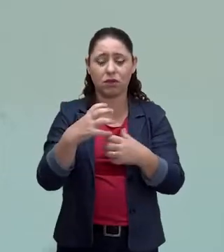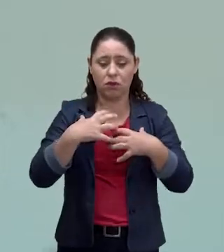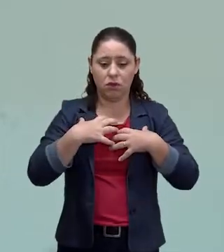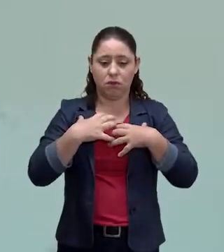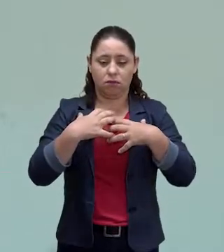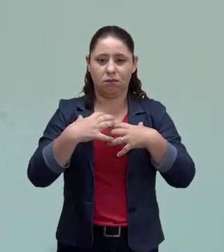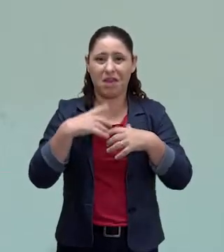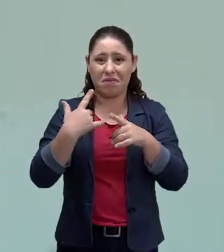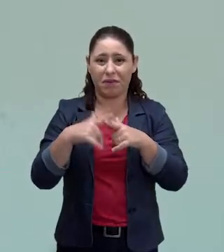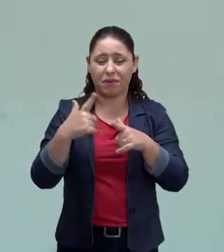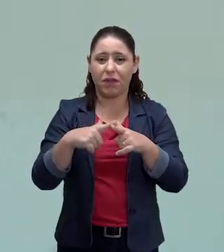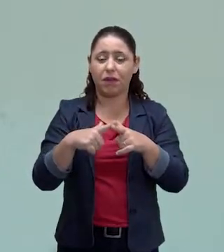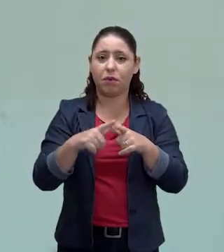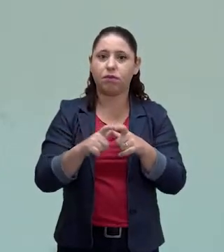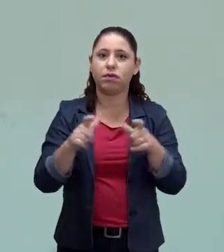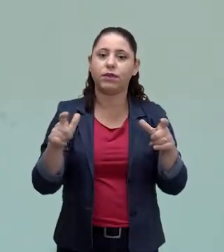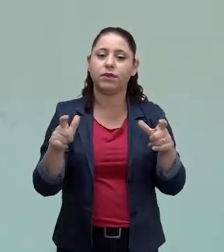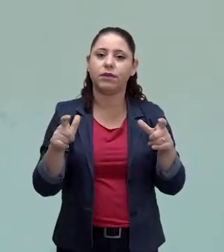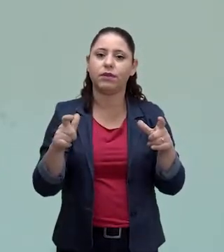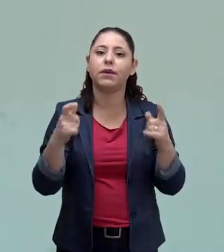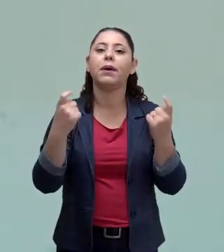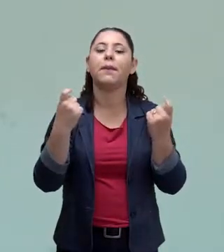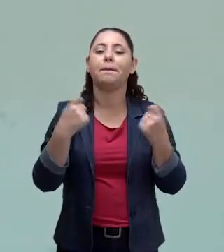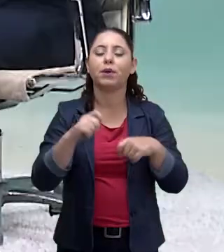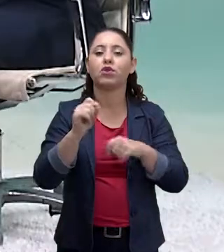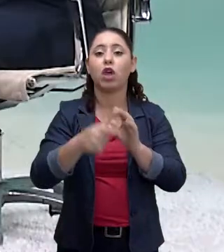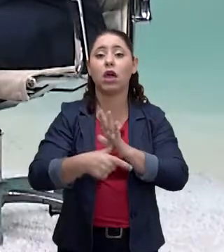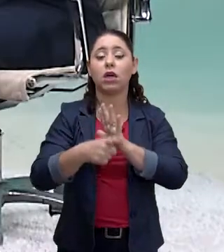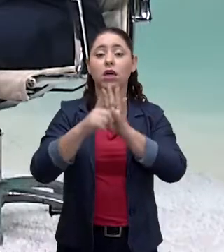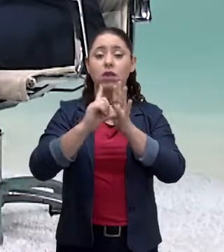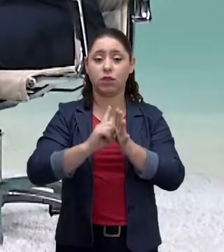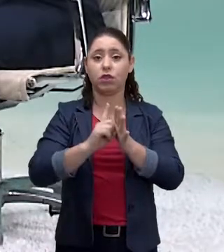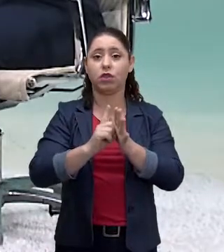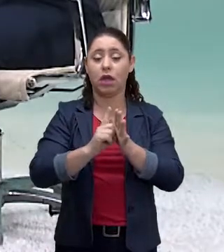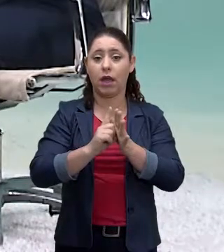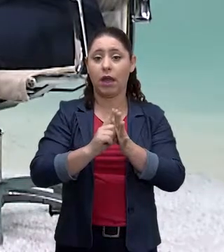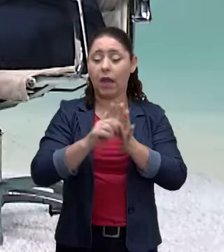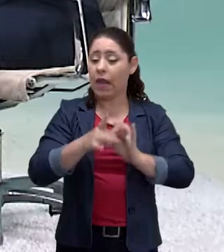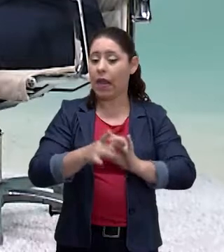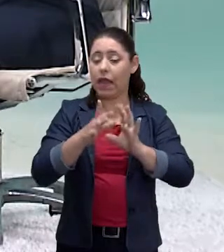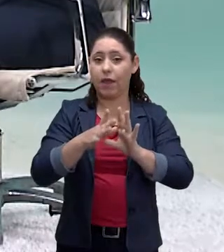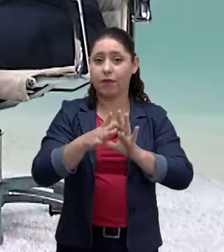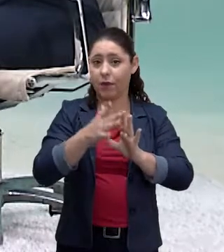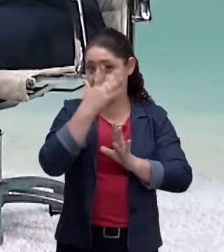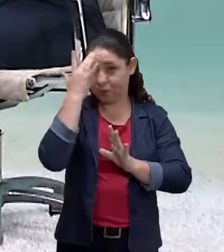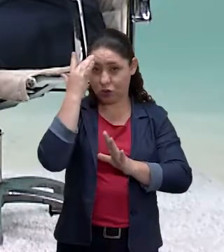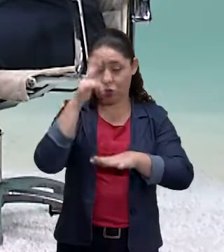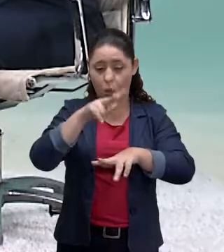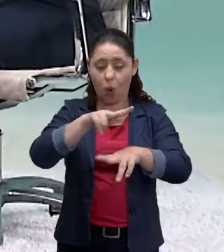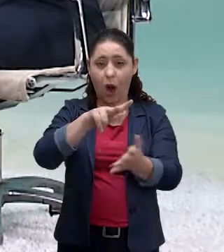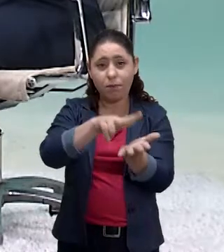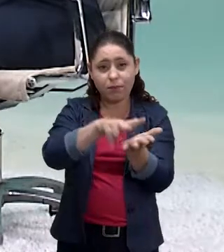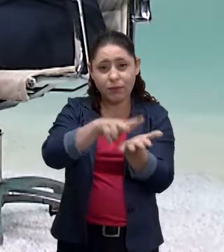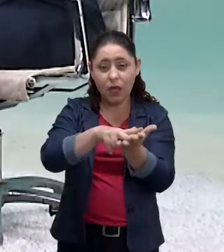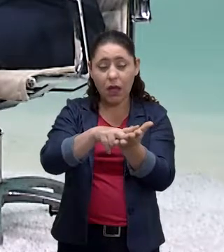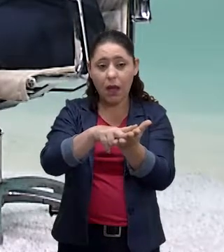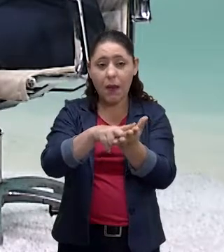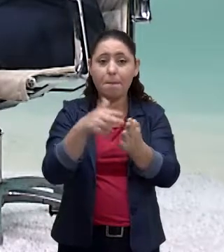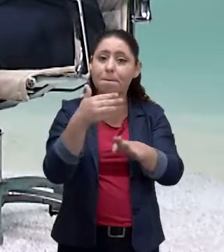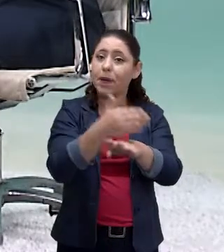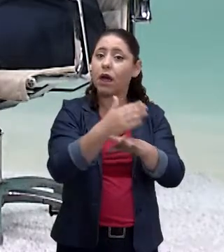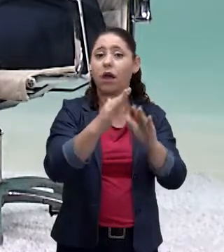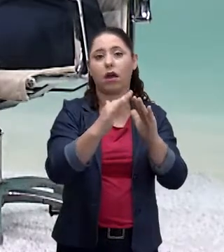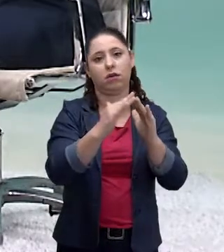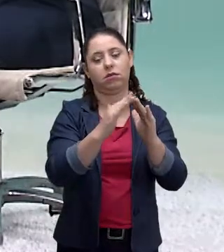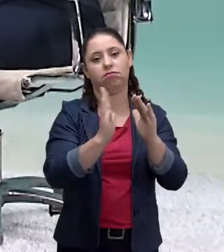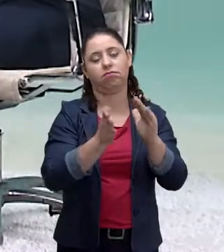fator que podia antecipar ou não a deshospitalização, né? Nós aí abrimos um procedimento, instauramos um